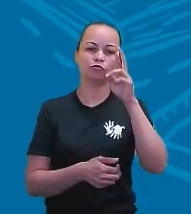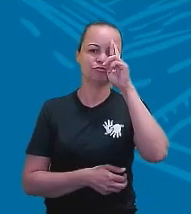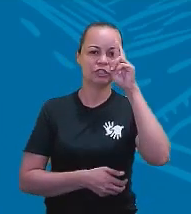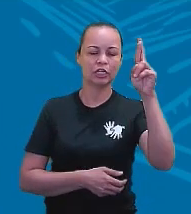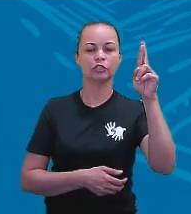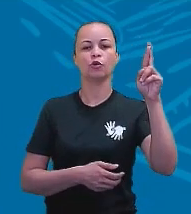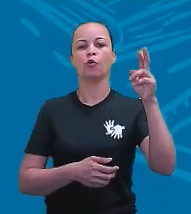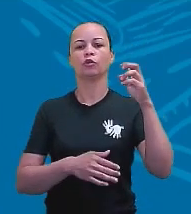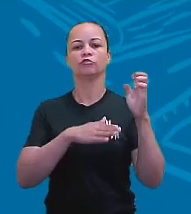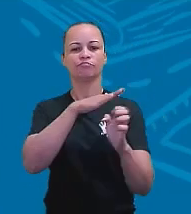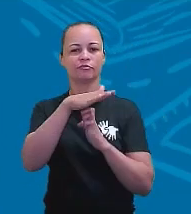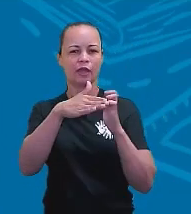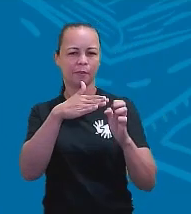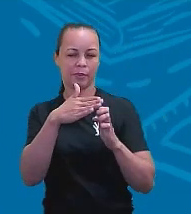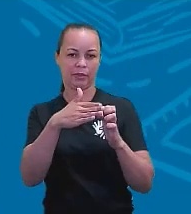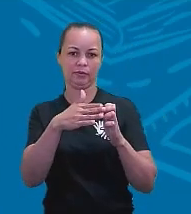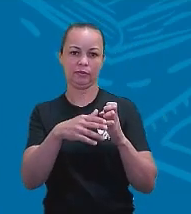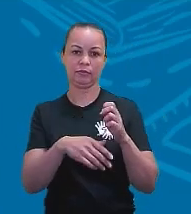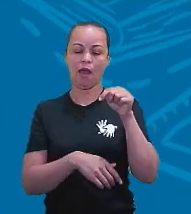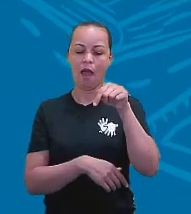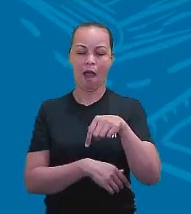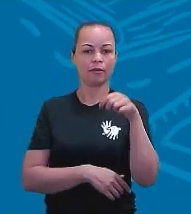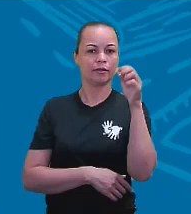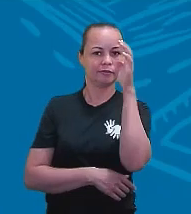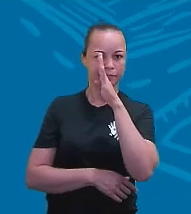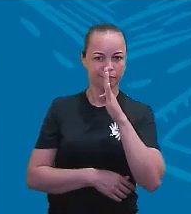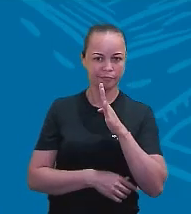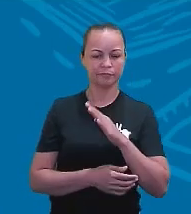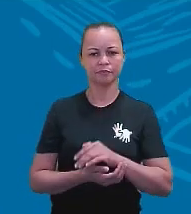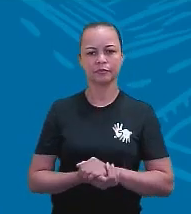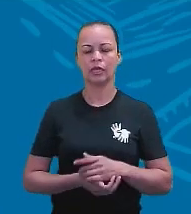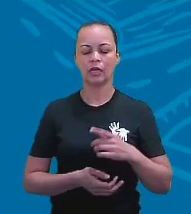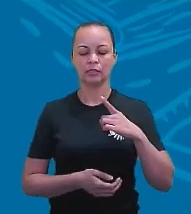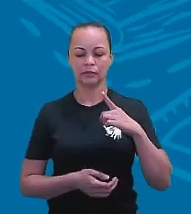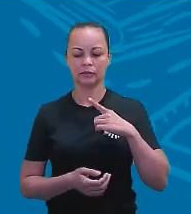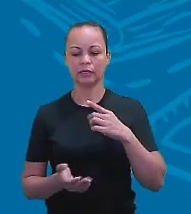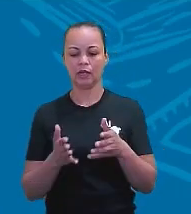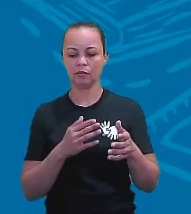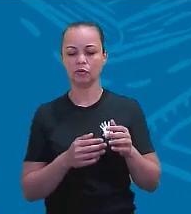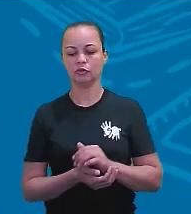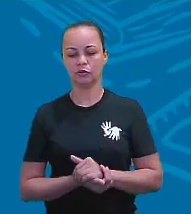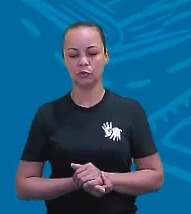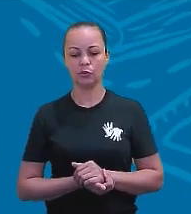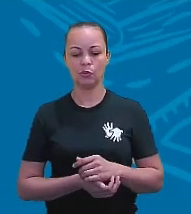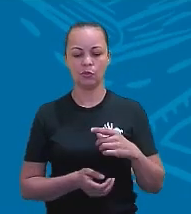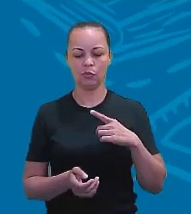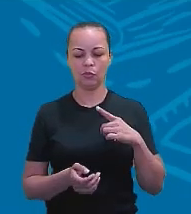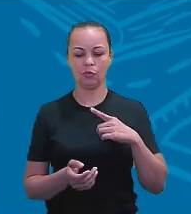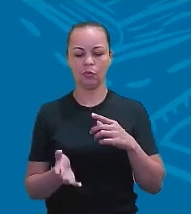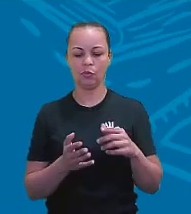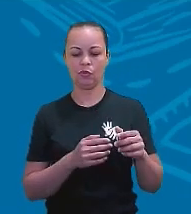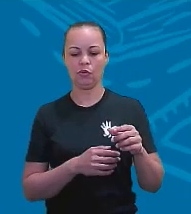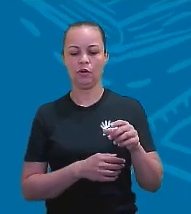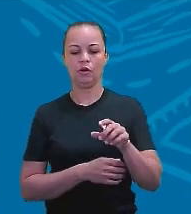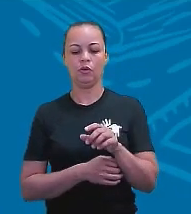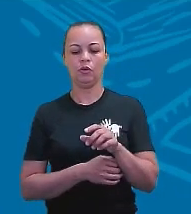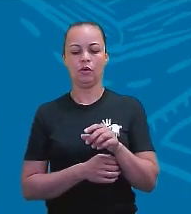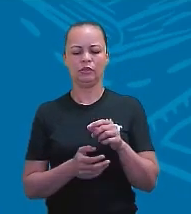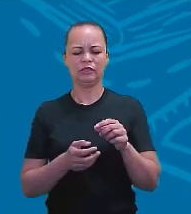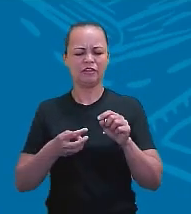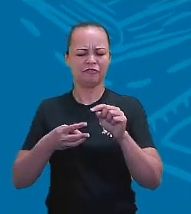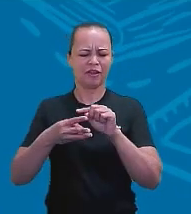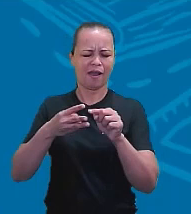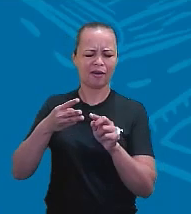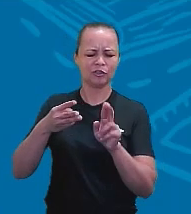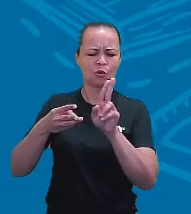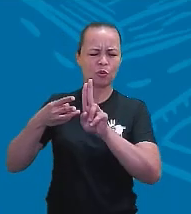empresa, quais foram aqui no Brasil? Então, a gente tem o James, tá? O James Ferguson, o David